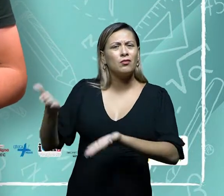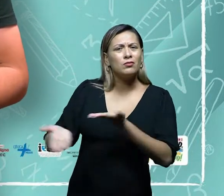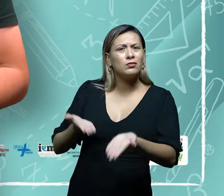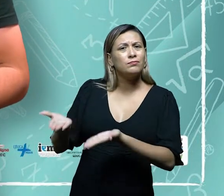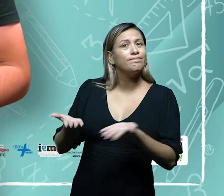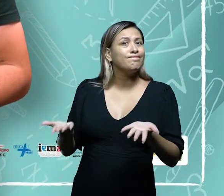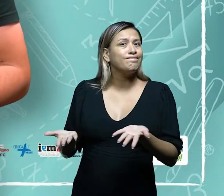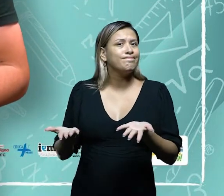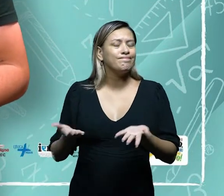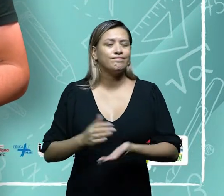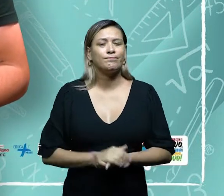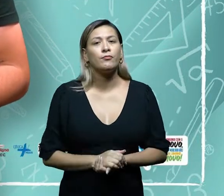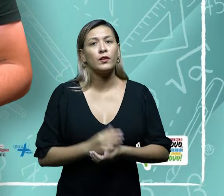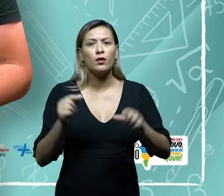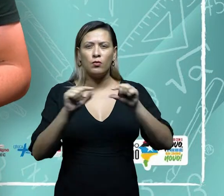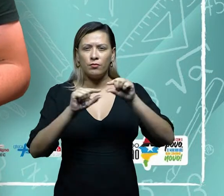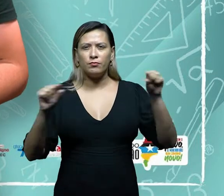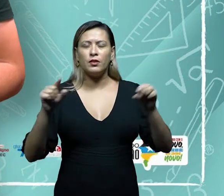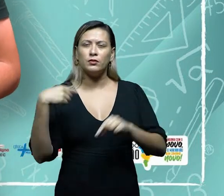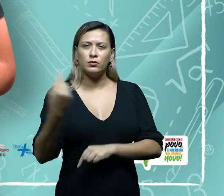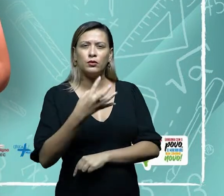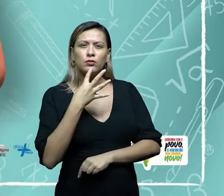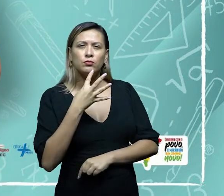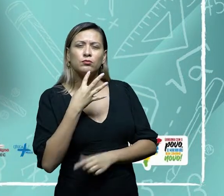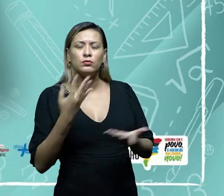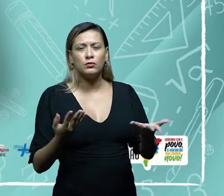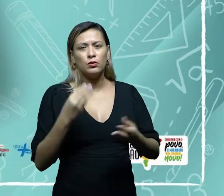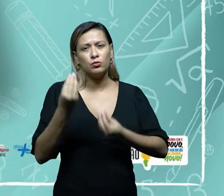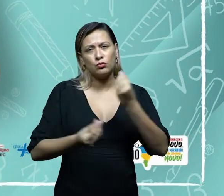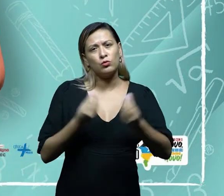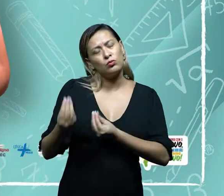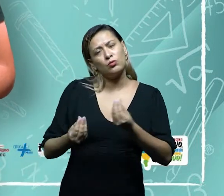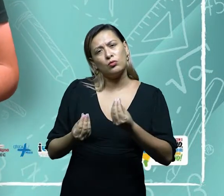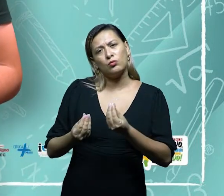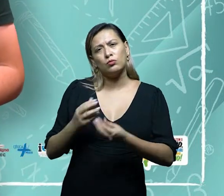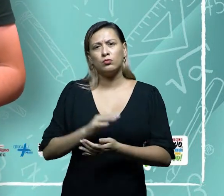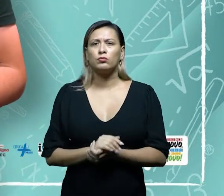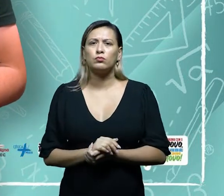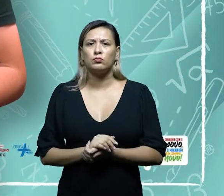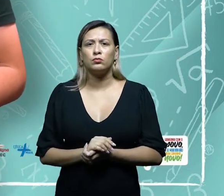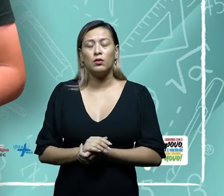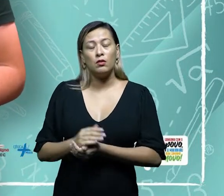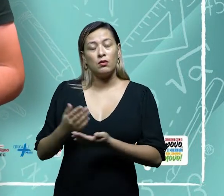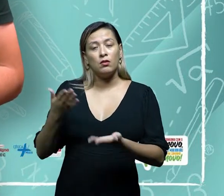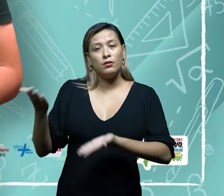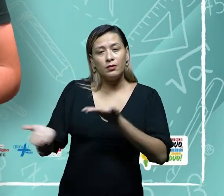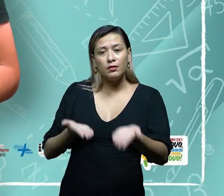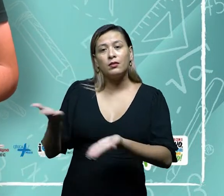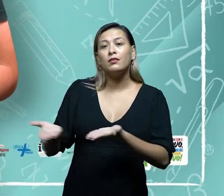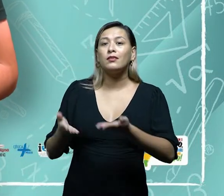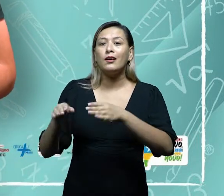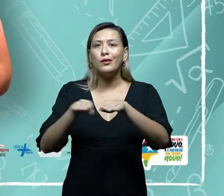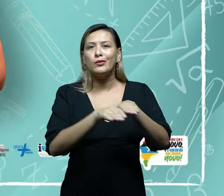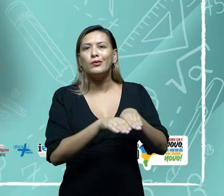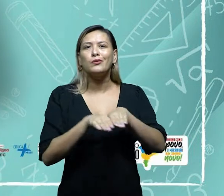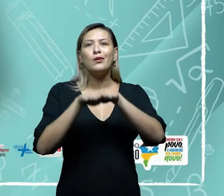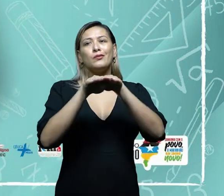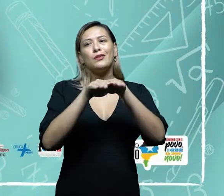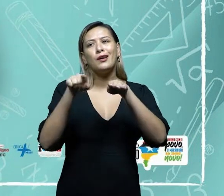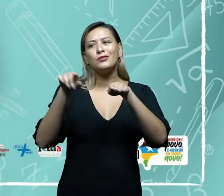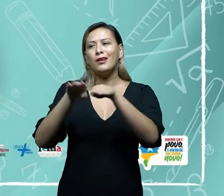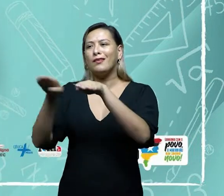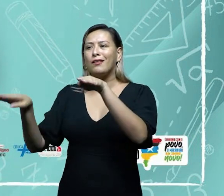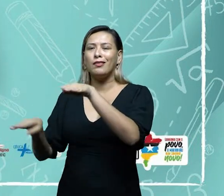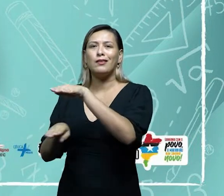frase conhecida que diz que tratar desigualmente os desiguais, na medida da sua desigualdade, é